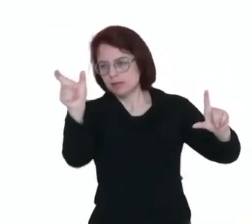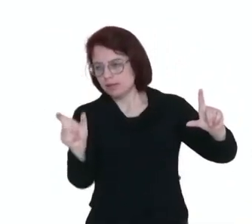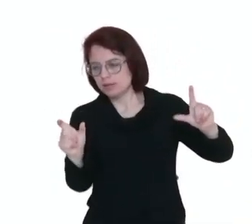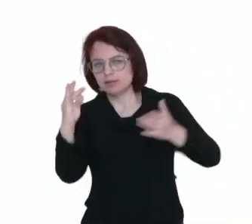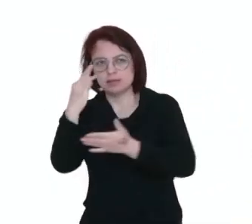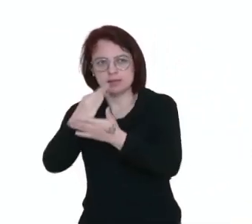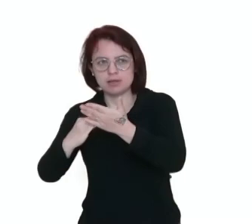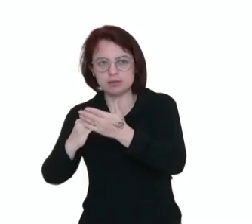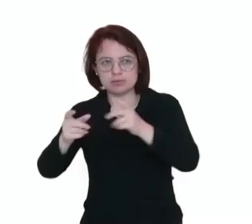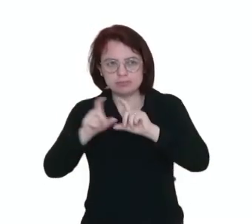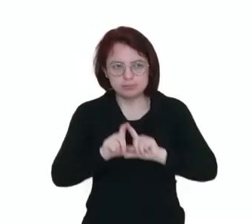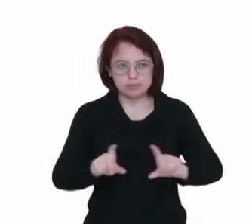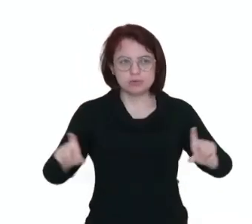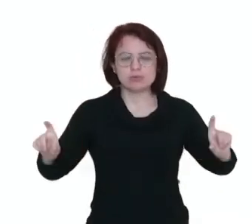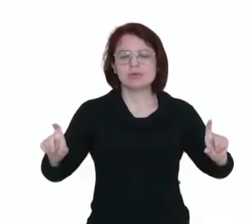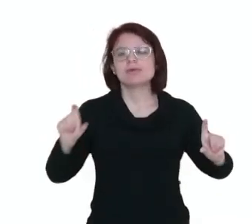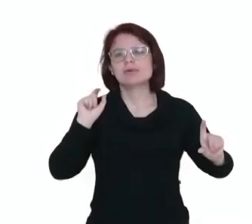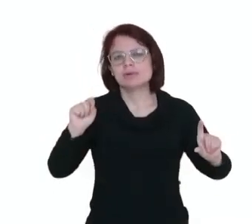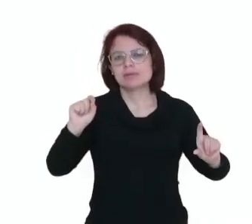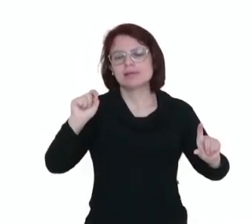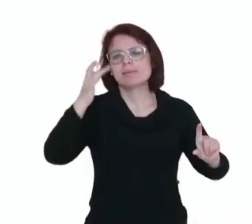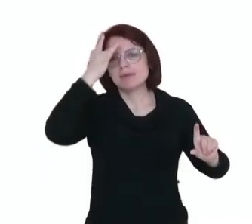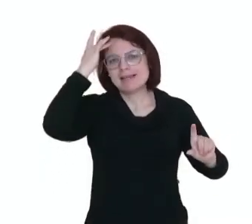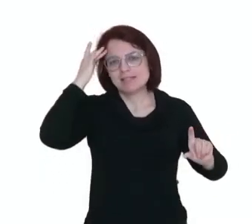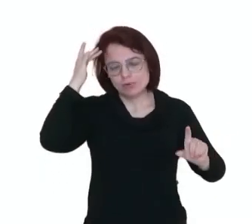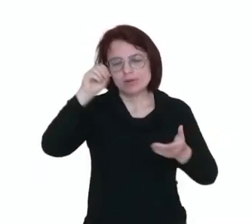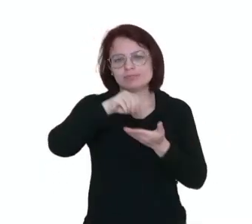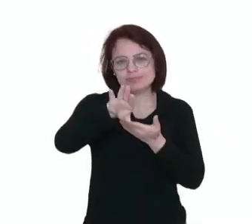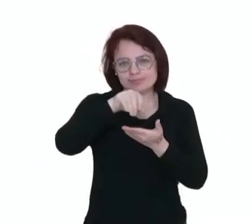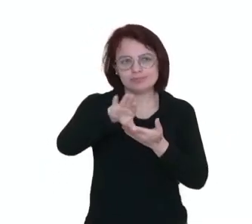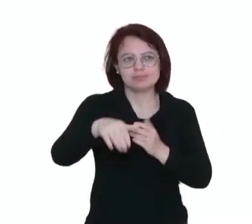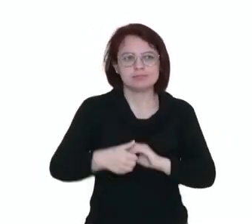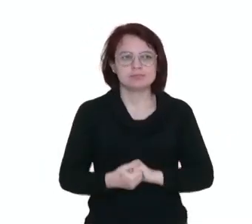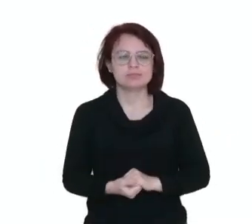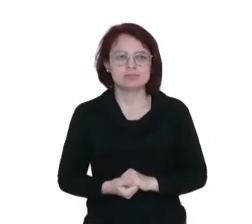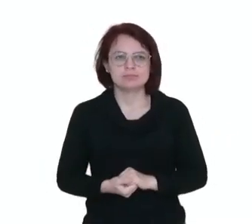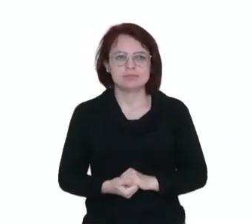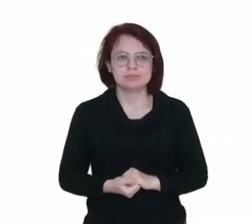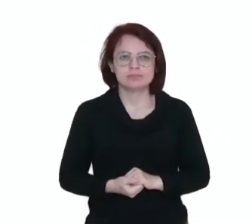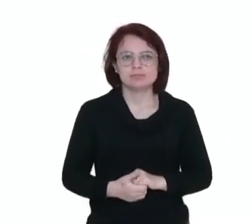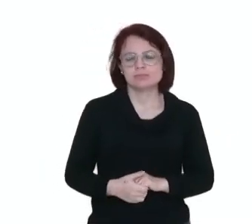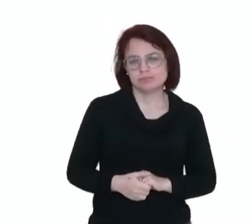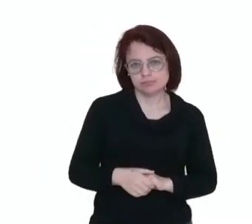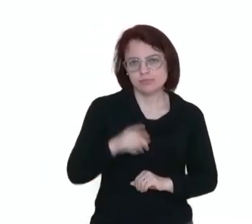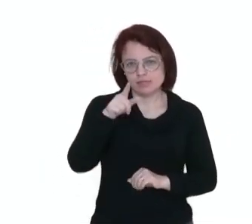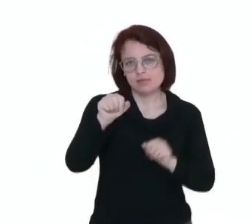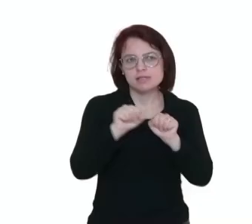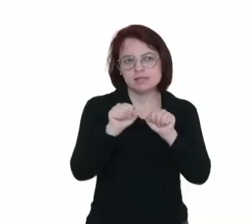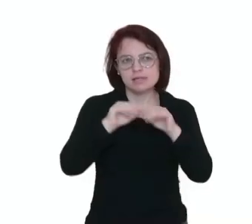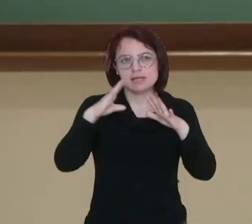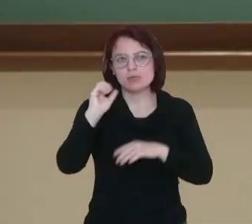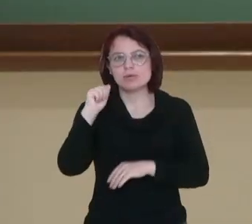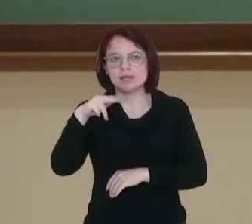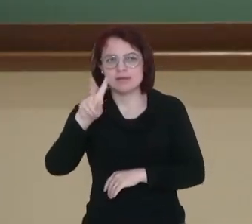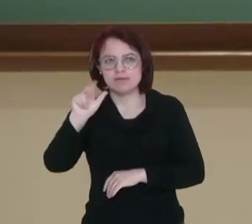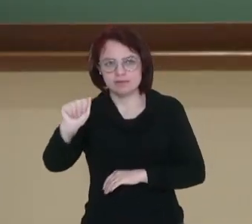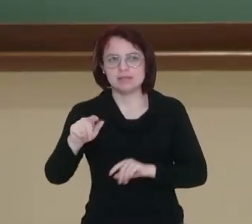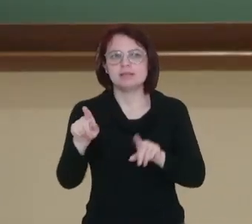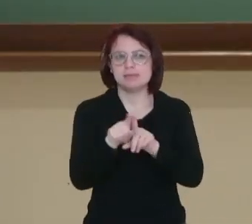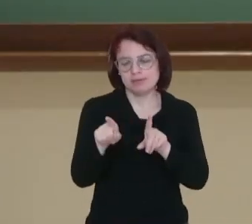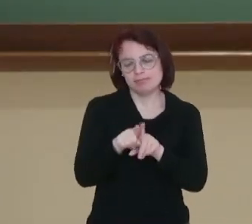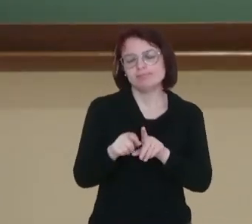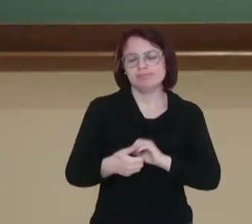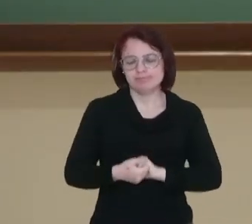de texto e ali o símbolo, logomarca da sua escola ou uma que você possa criar também, né? Então, é bem